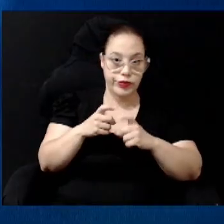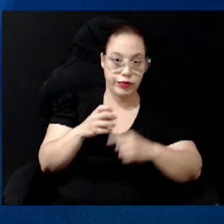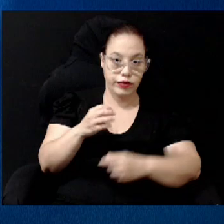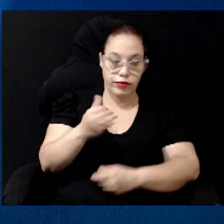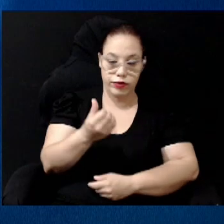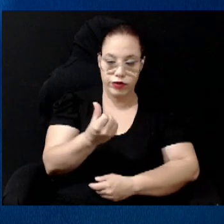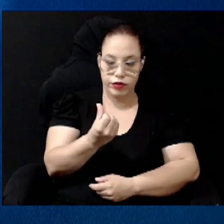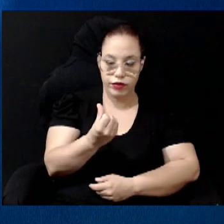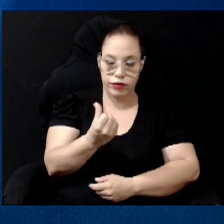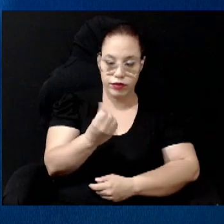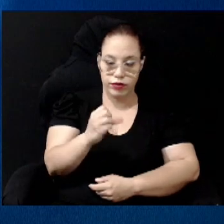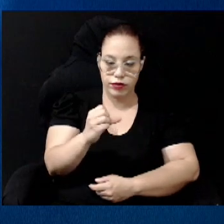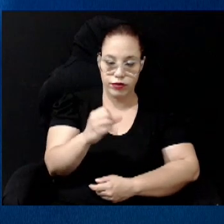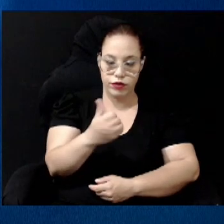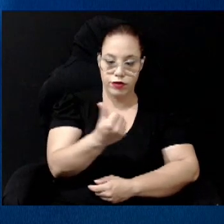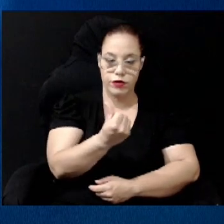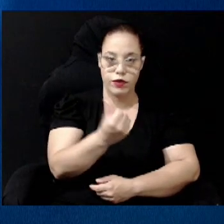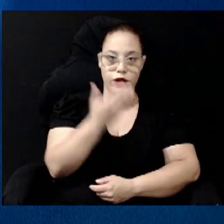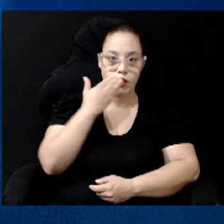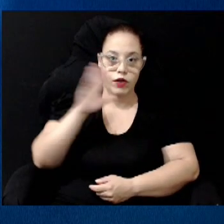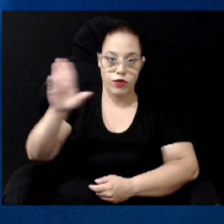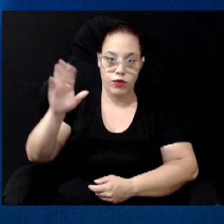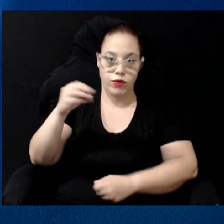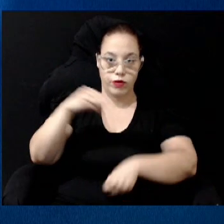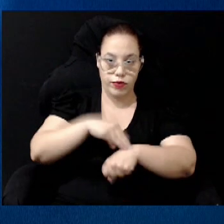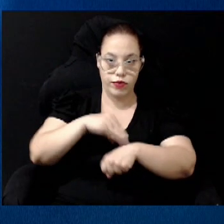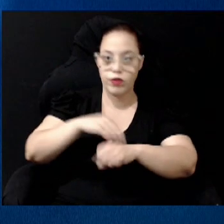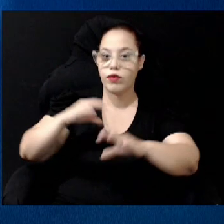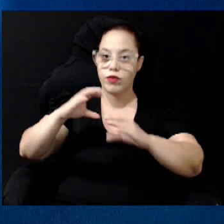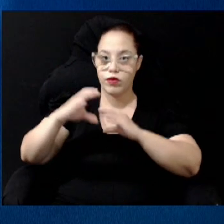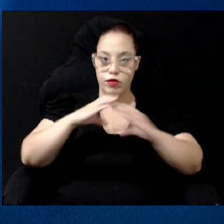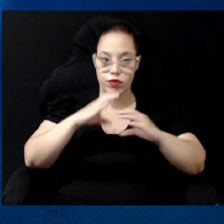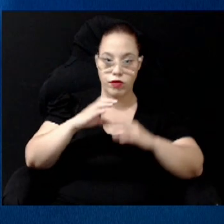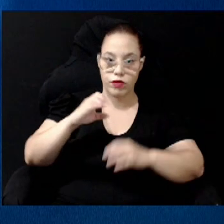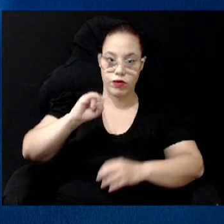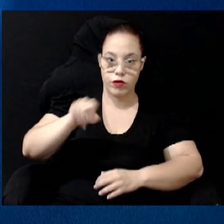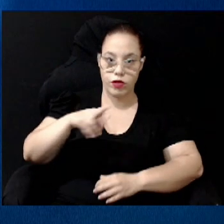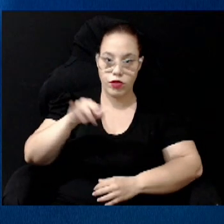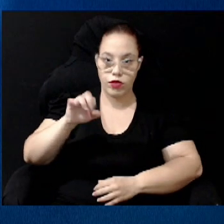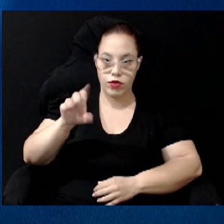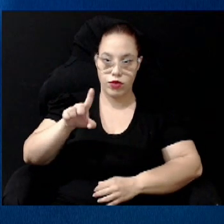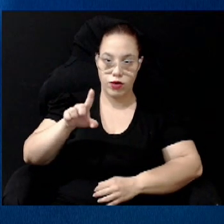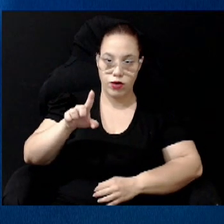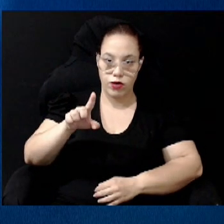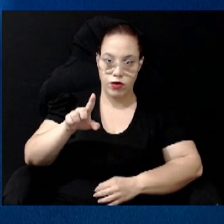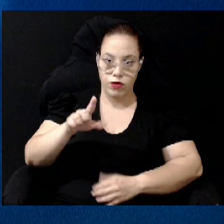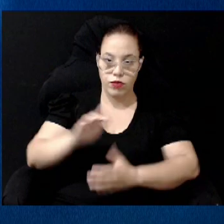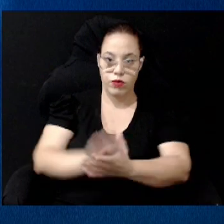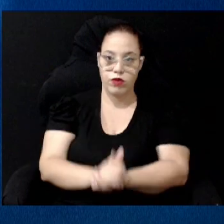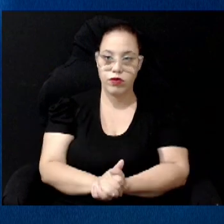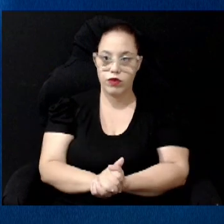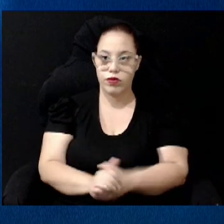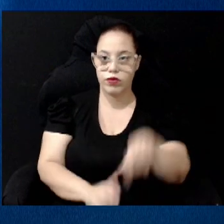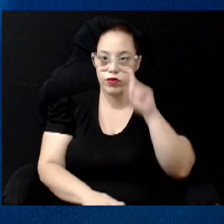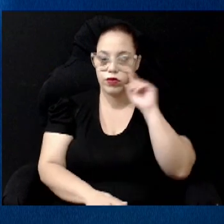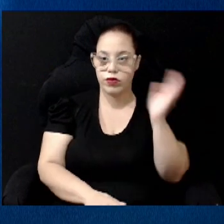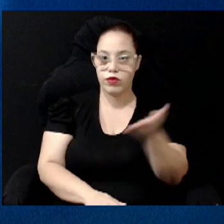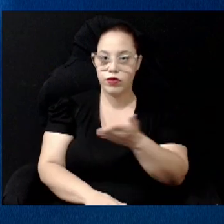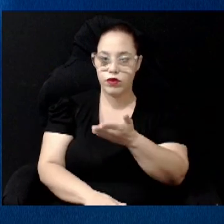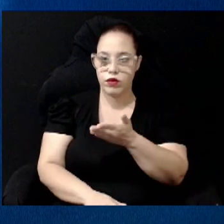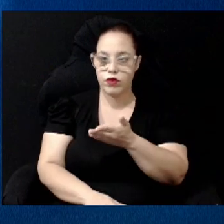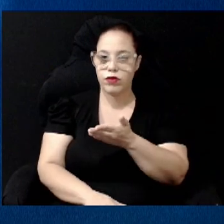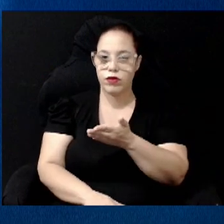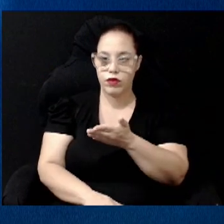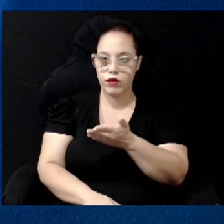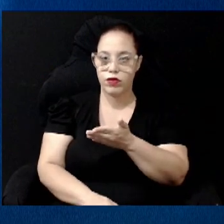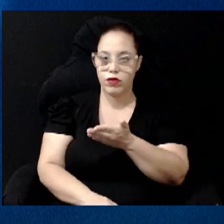em que pede ao ministro das Comunicações, José Juscelino dos Santos Rezende Filho, e para a Agência dos Correios do